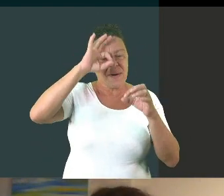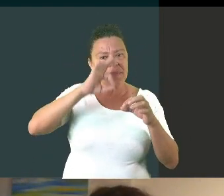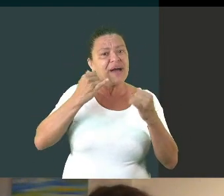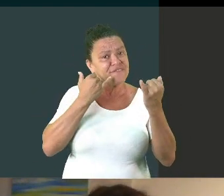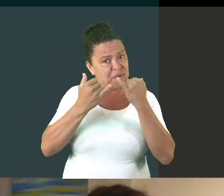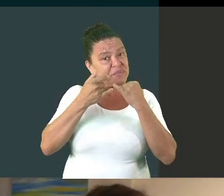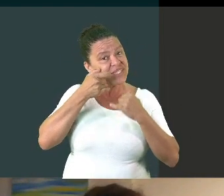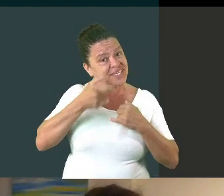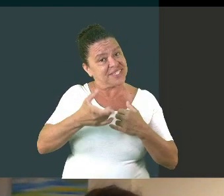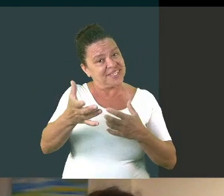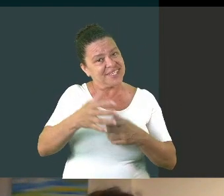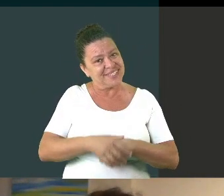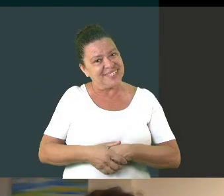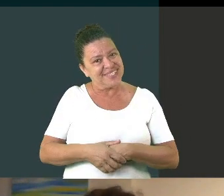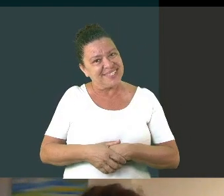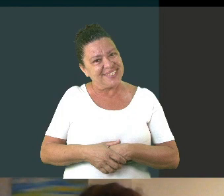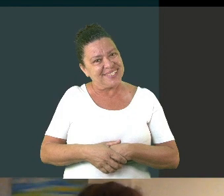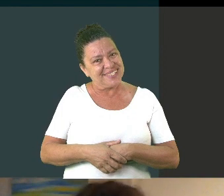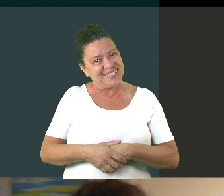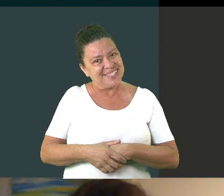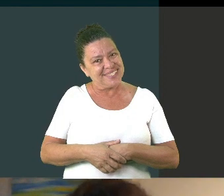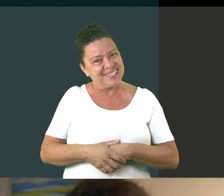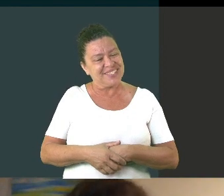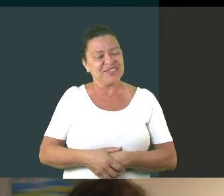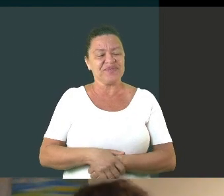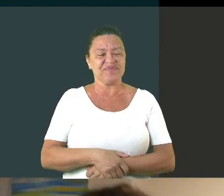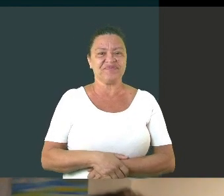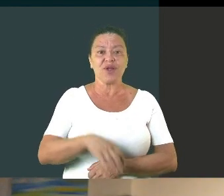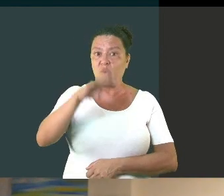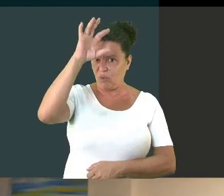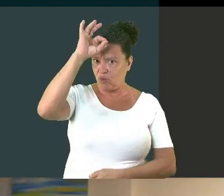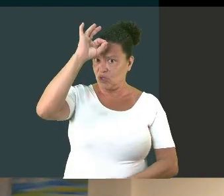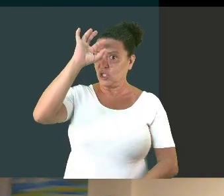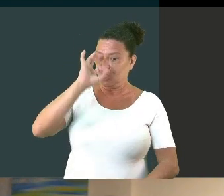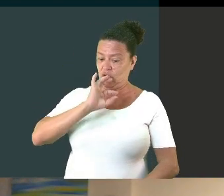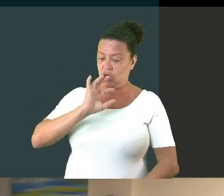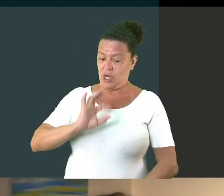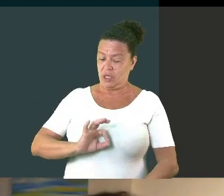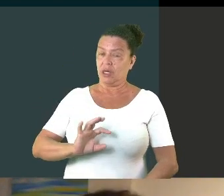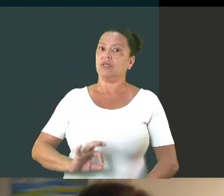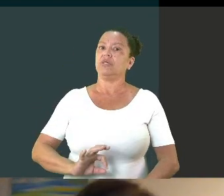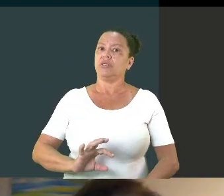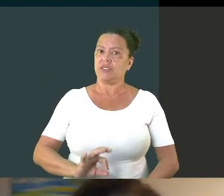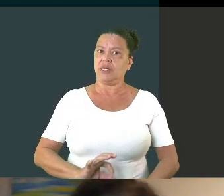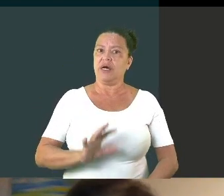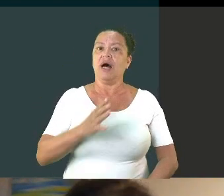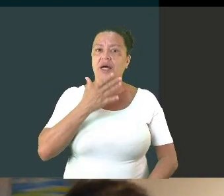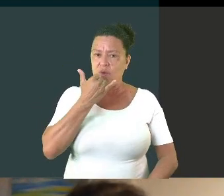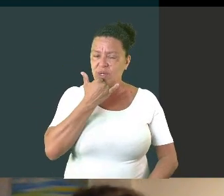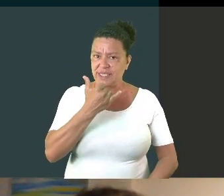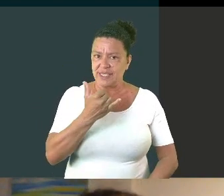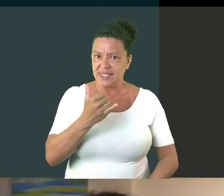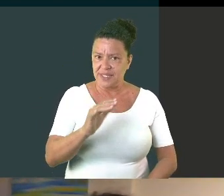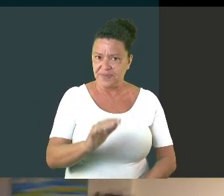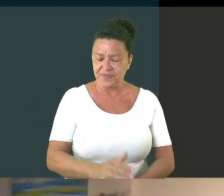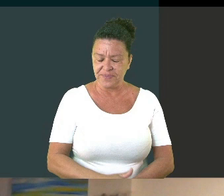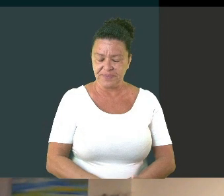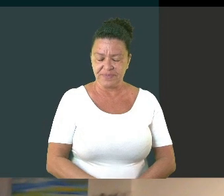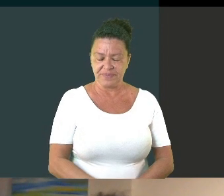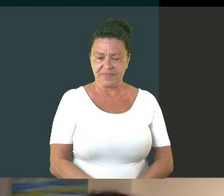informação interessante. Então, o chakra... Com licença.